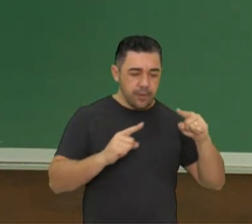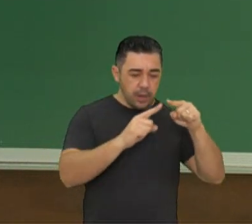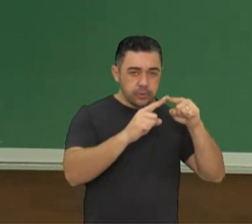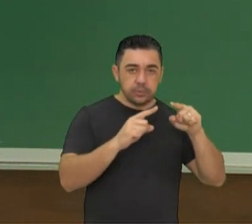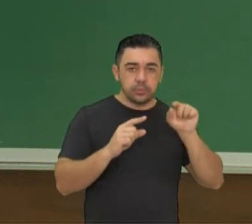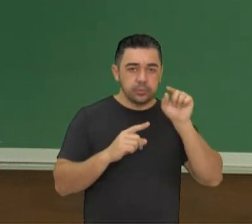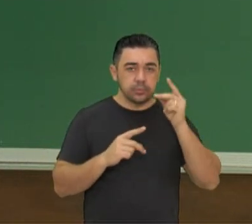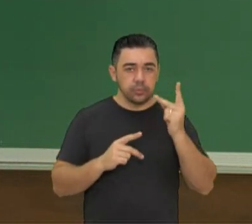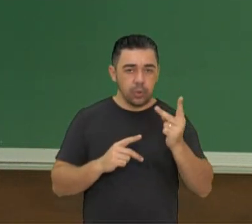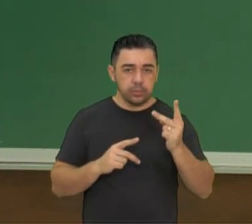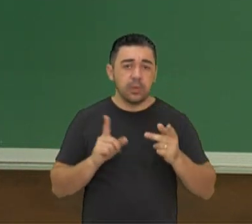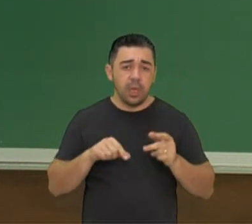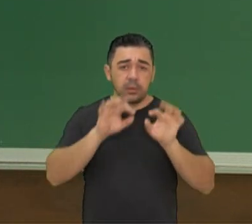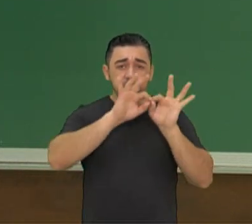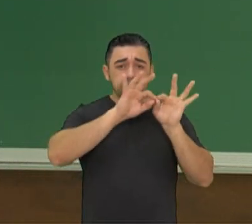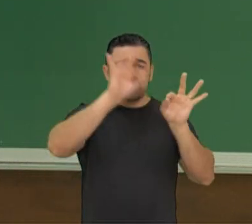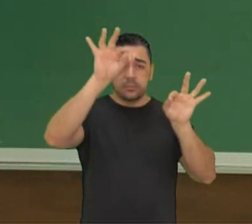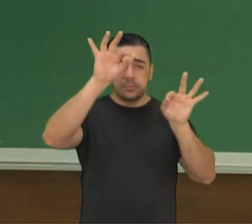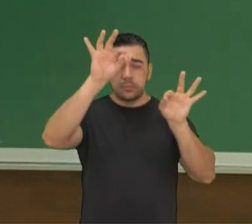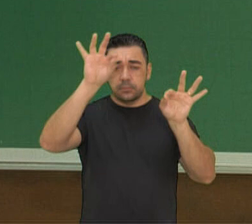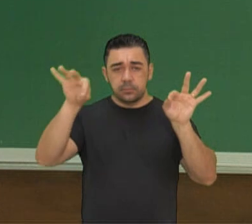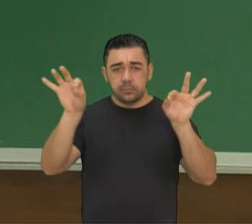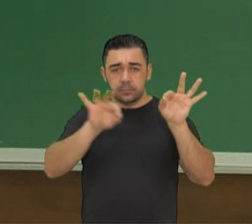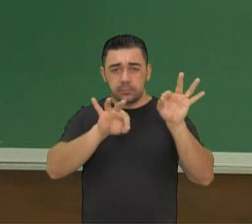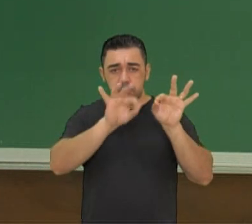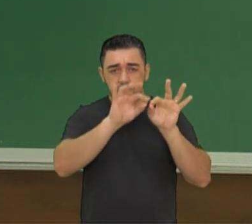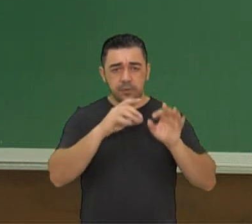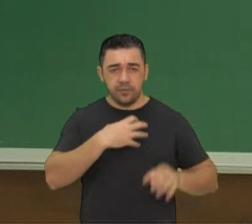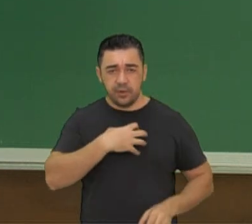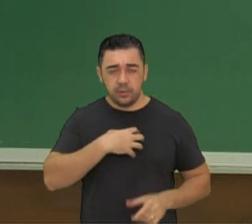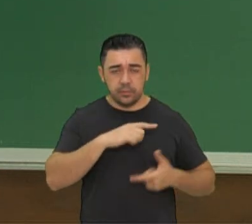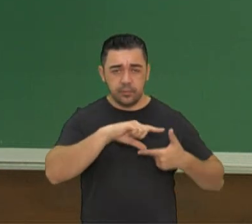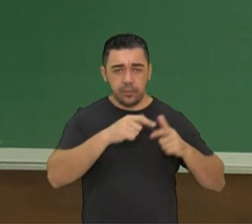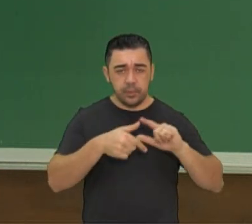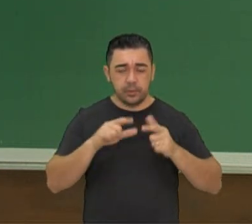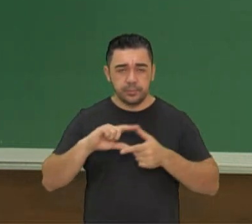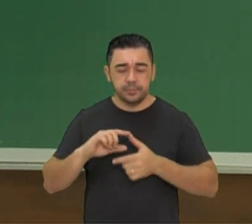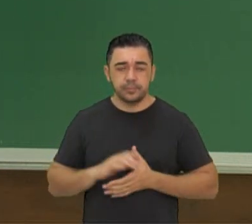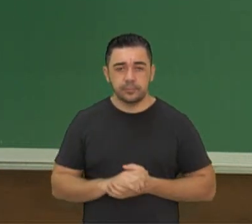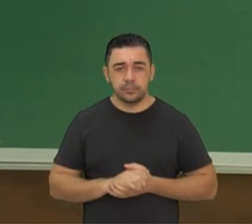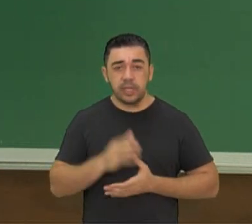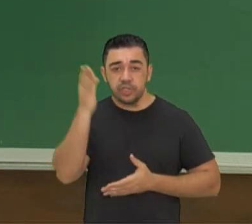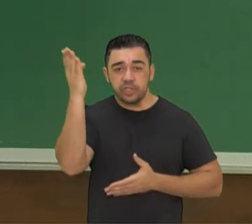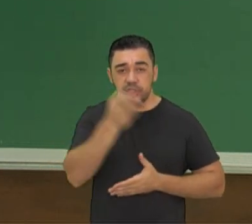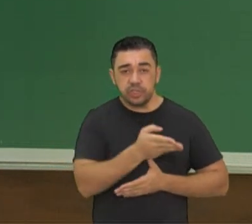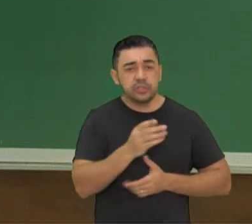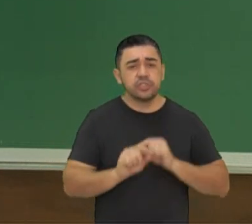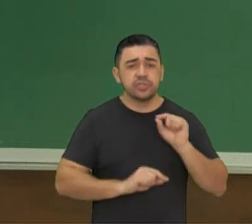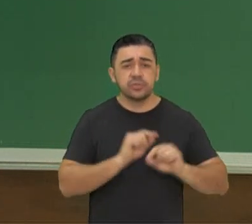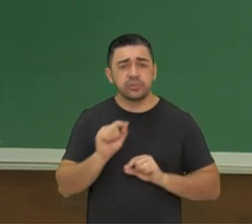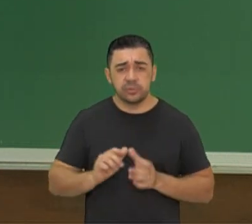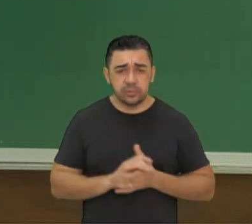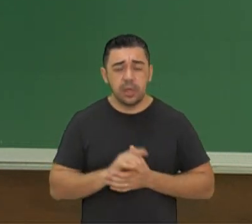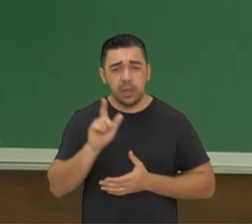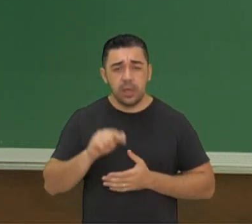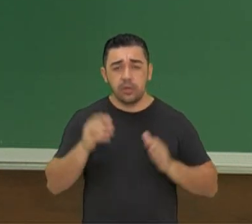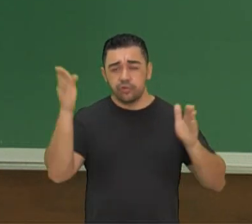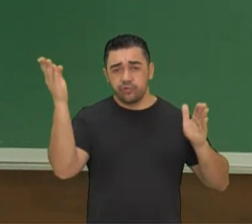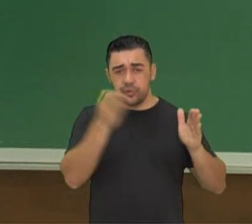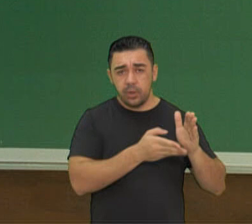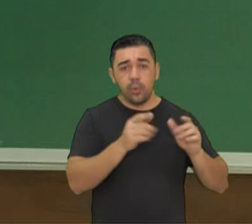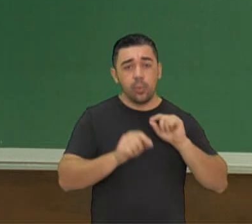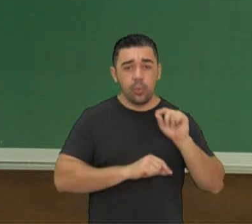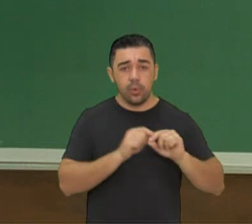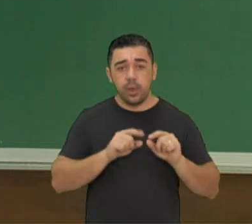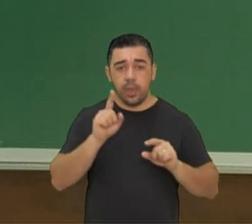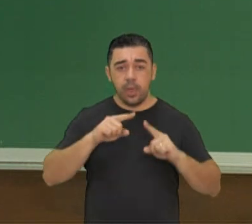certo? São os segmentos de reta que formam o polígono. E a diagonal? A diagonal é um segmento de reta que